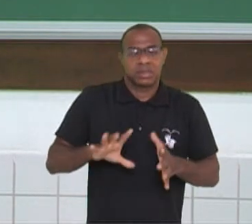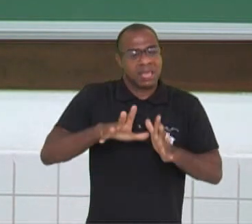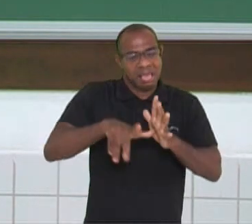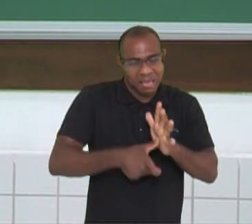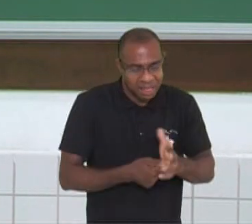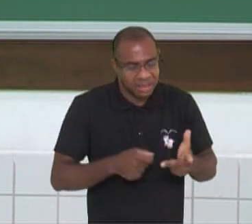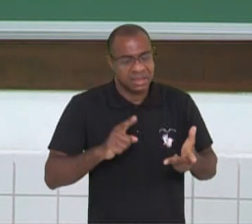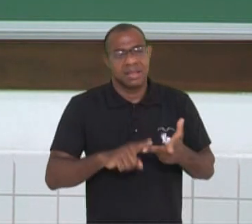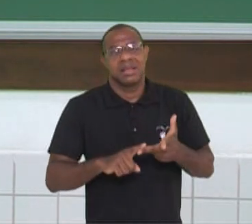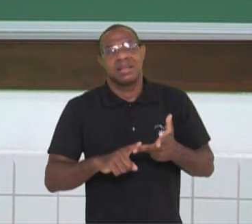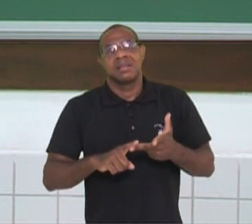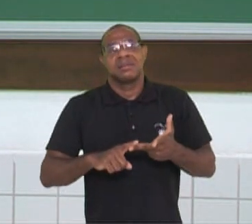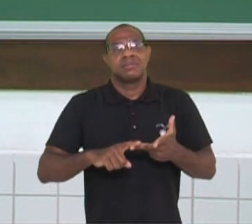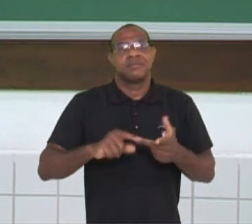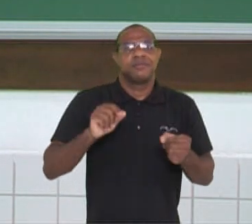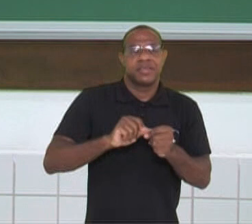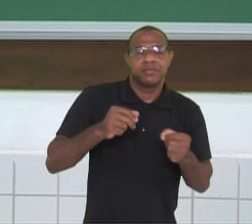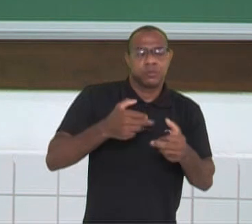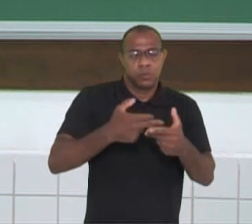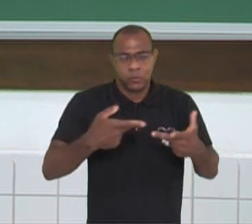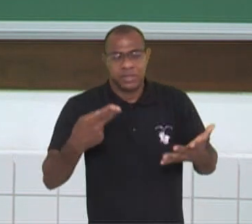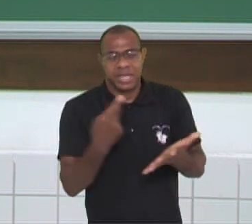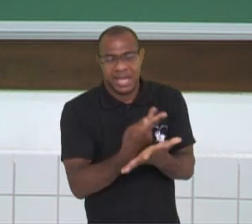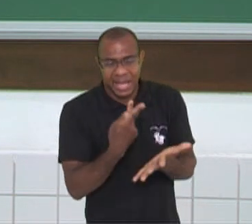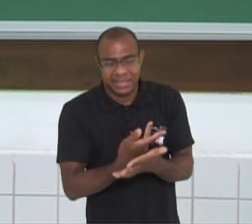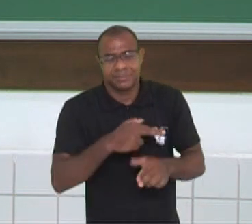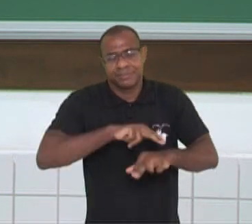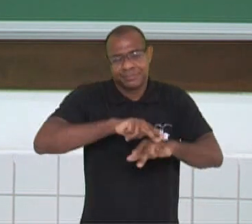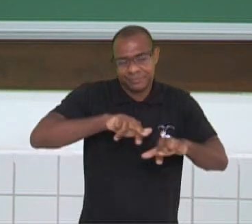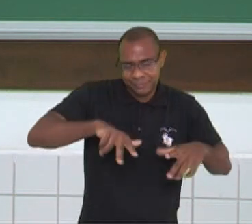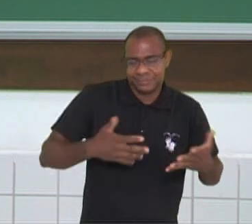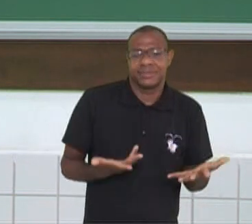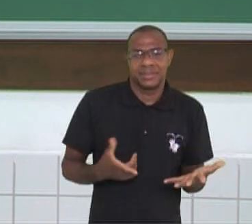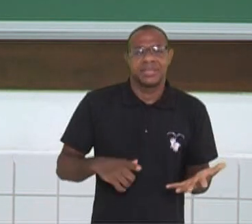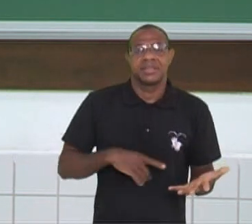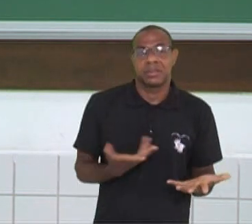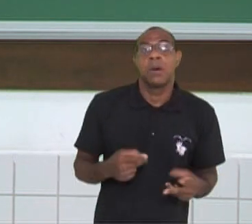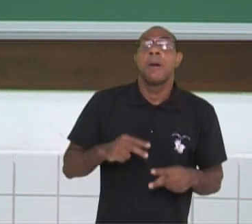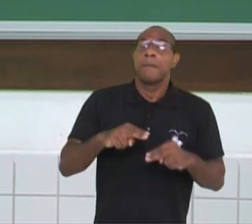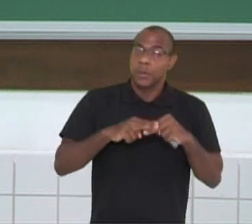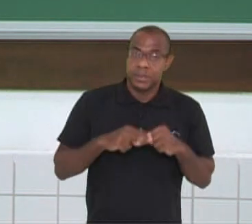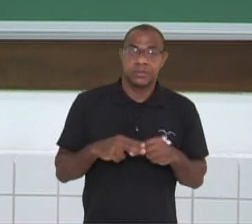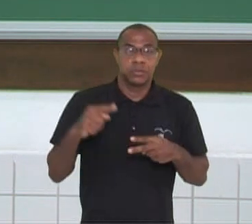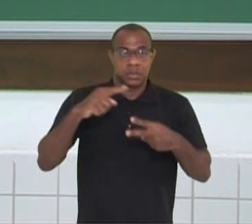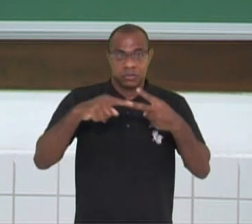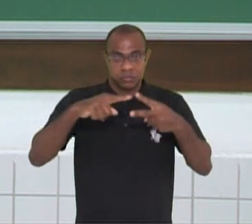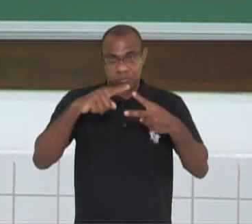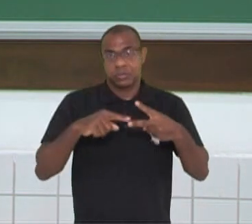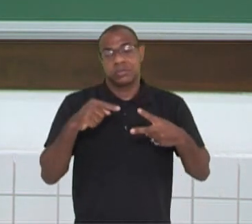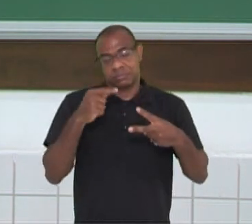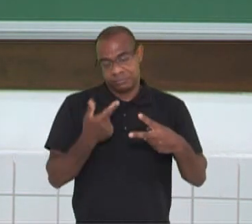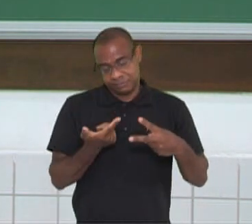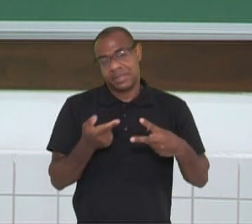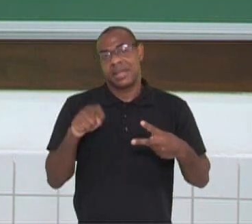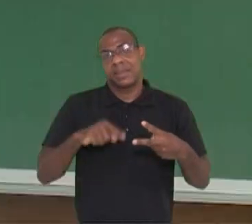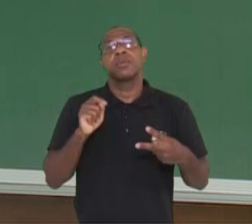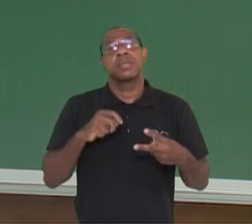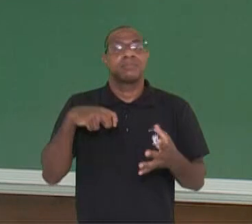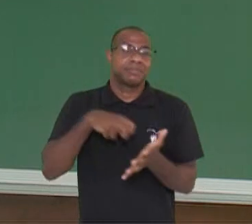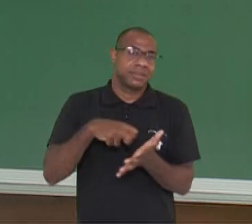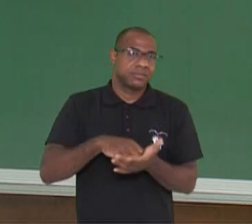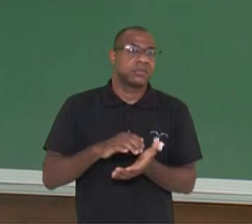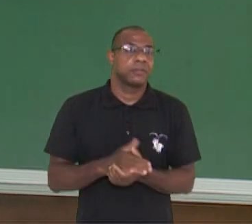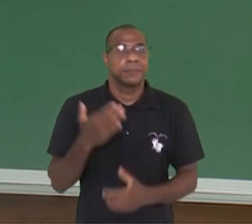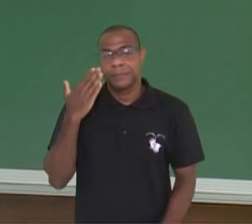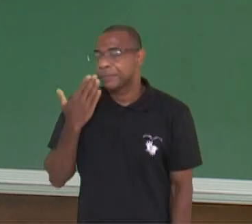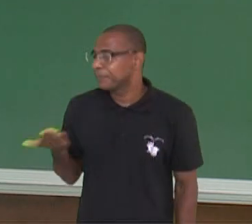sendo punidos por isso. Aumentou essa tensão que já existia entre exército e governo.